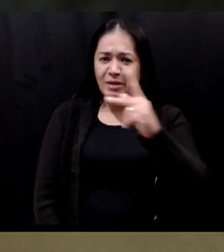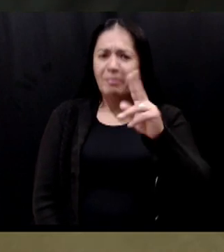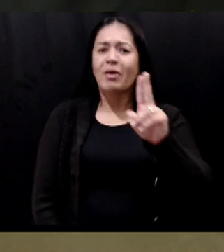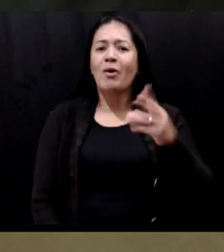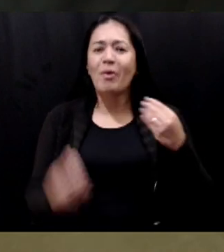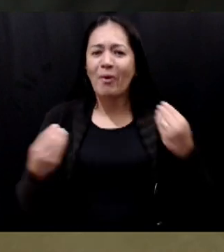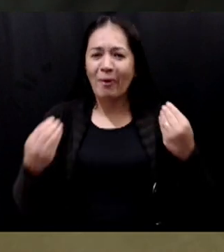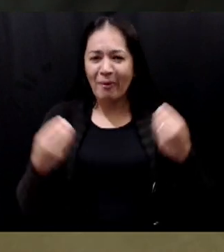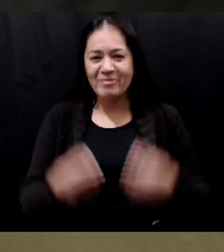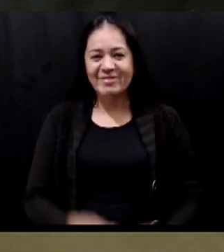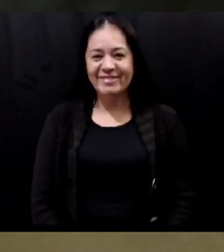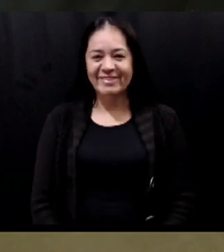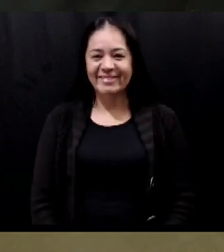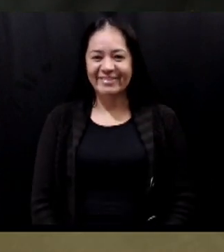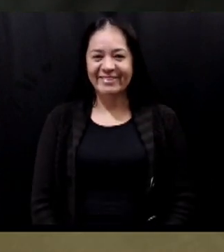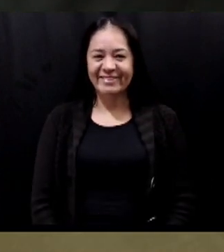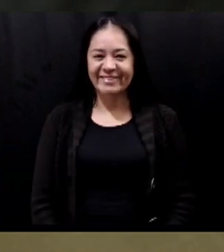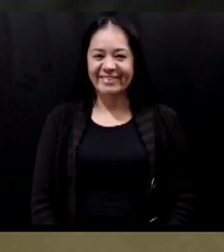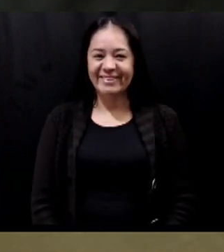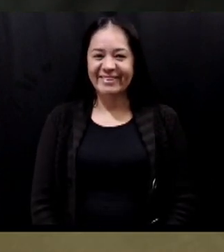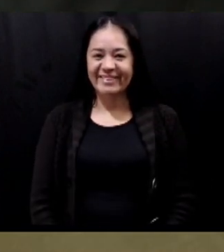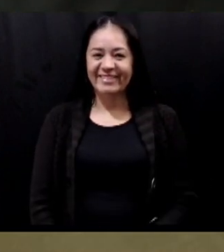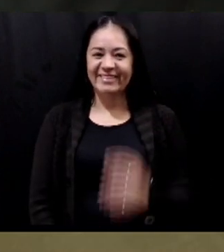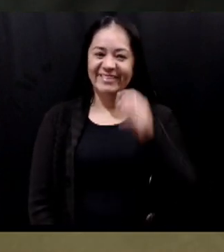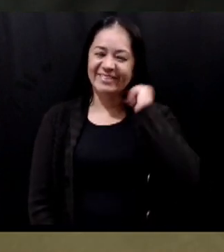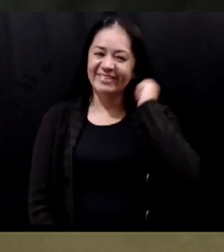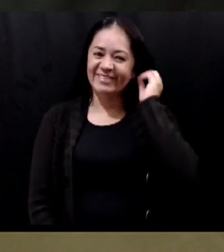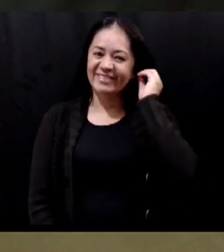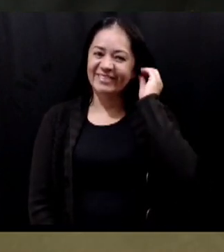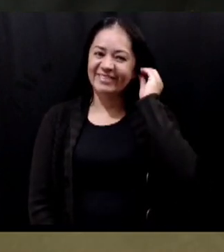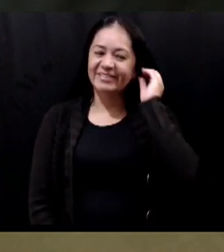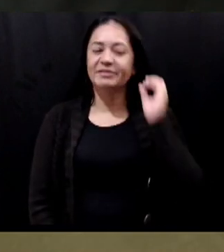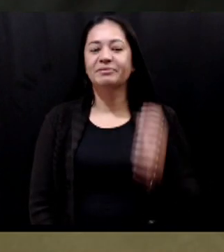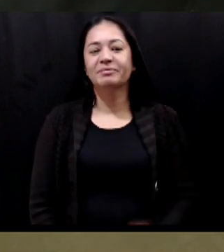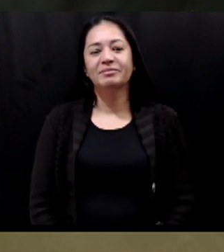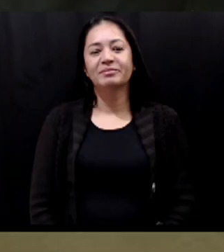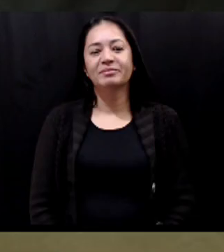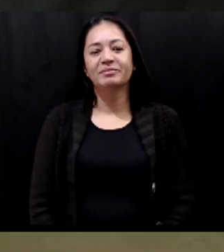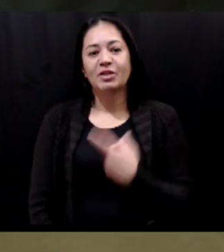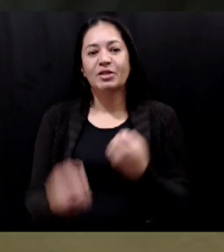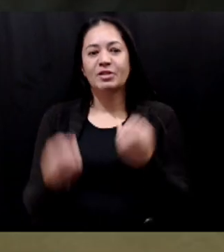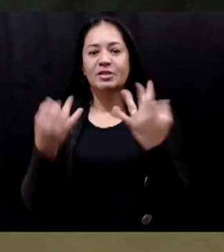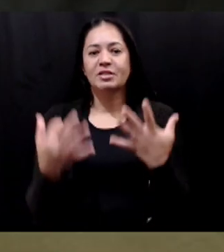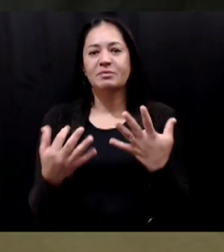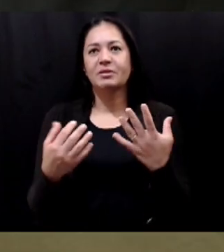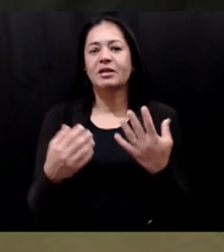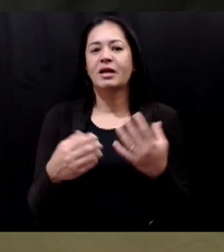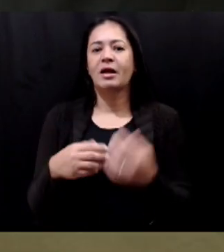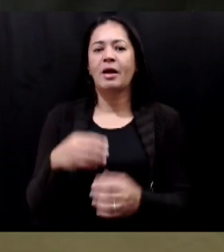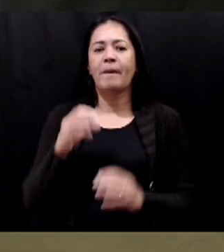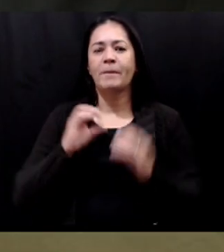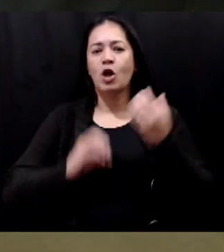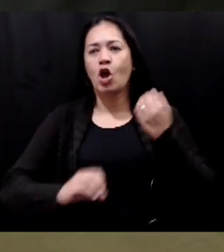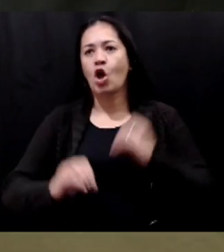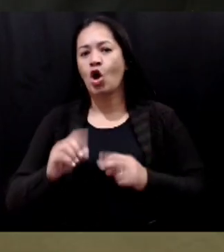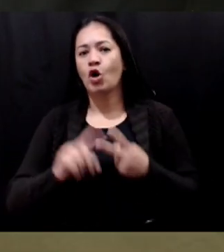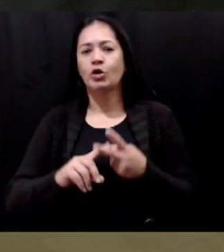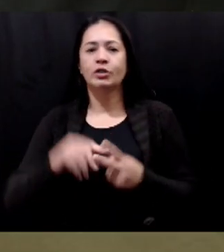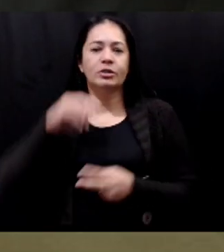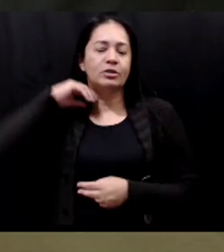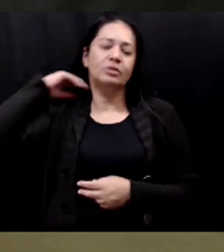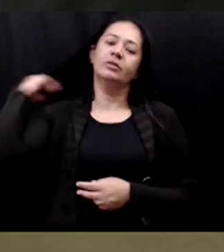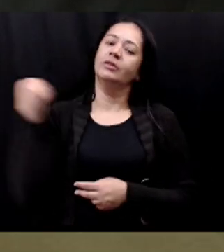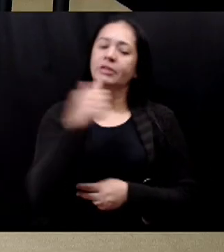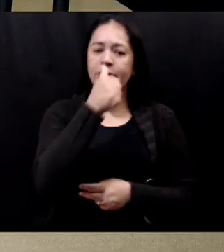Ai, ai, ai, vamos lá. Paula, nós falamos aqui sobre metabolismo, Uhum. falamos sobre dieta,